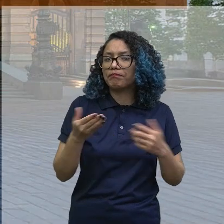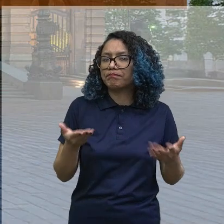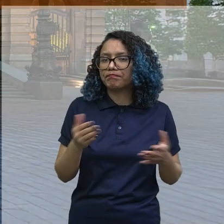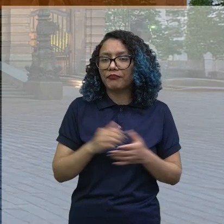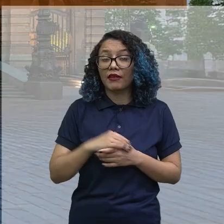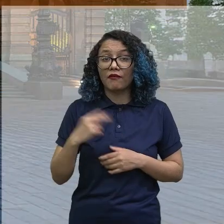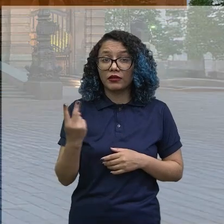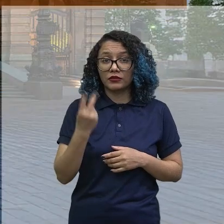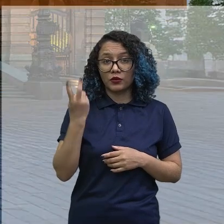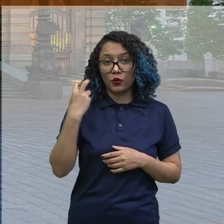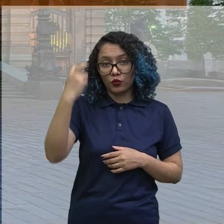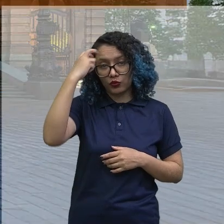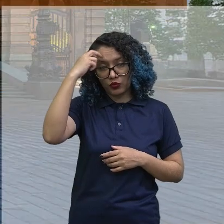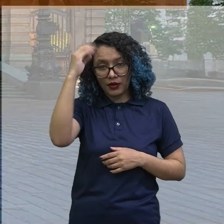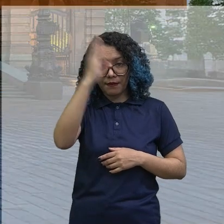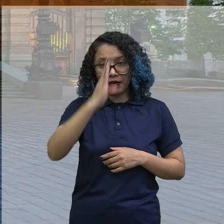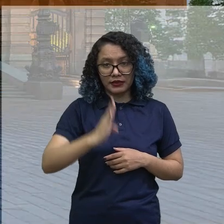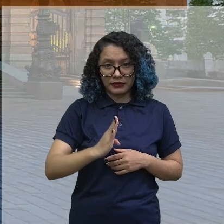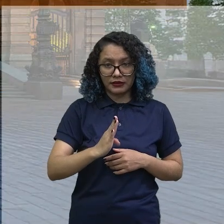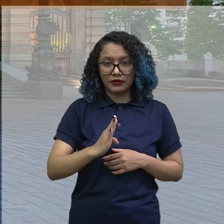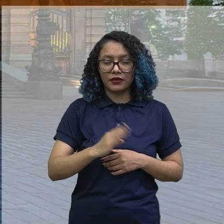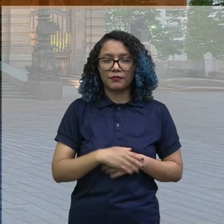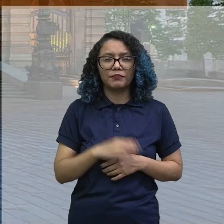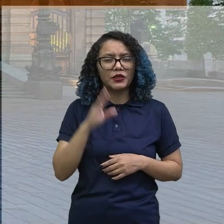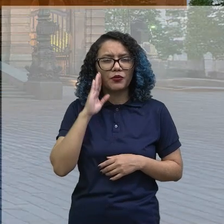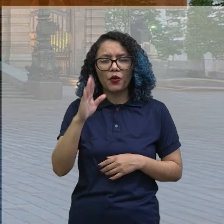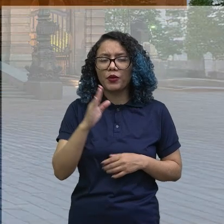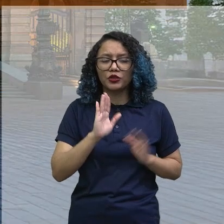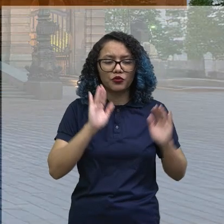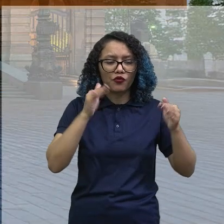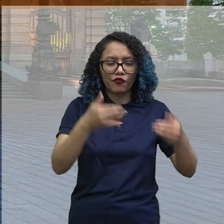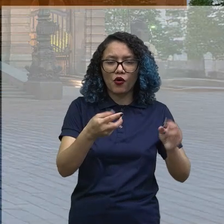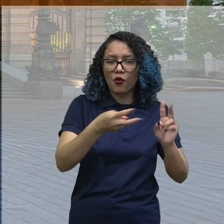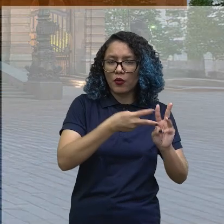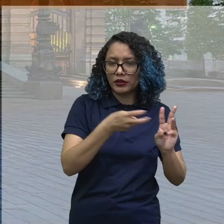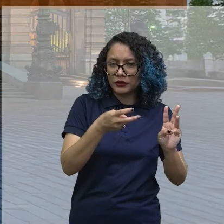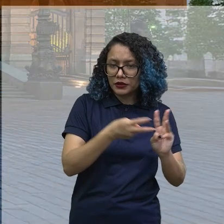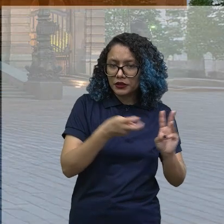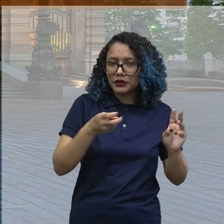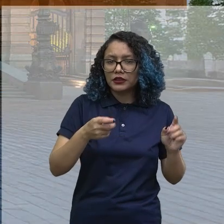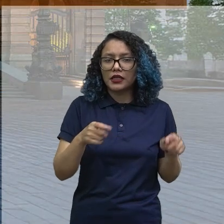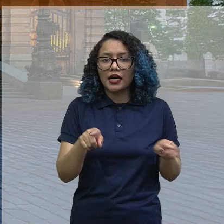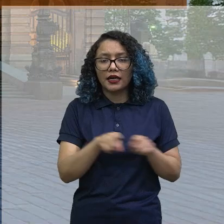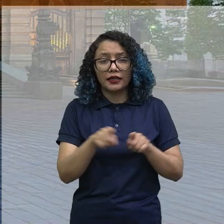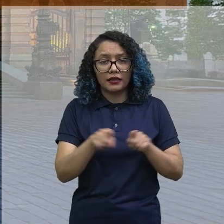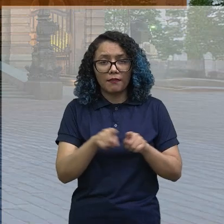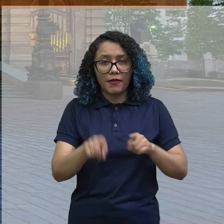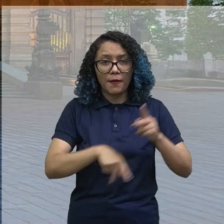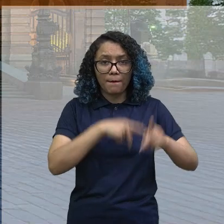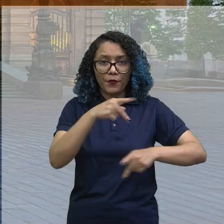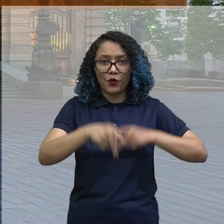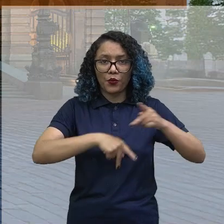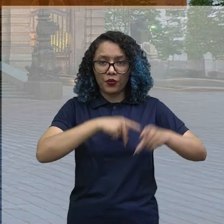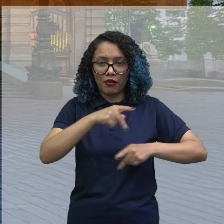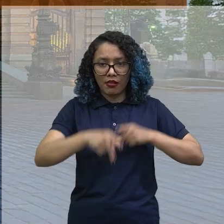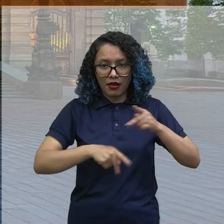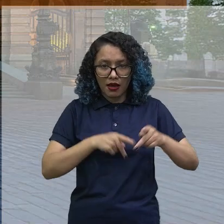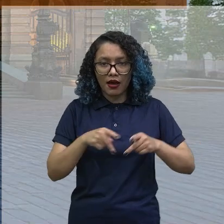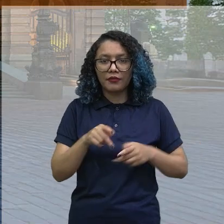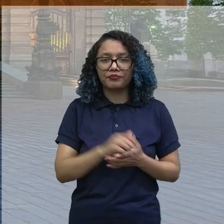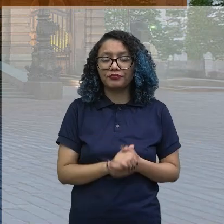da cultura brasileira, sobretudo a indígena, né, a cultura popular, a